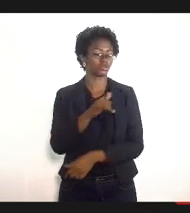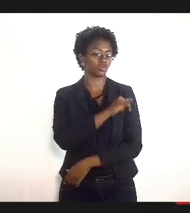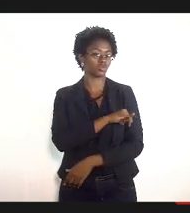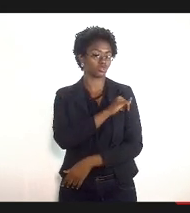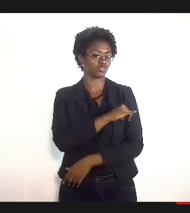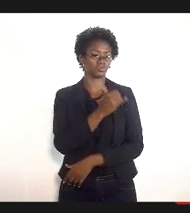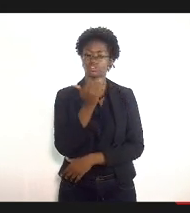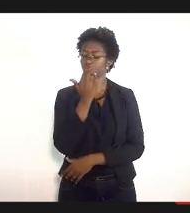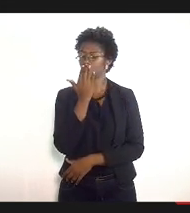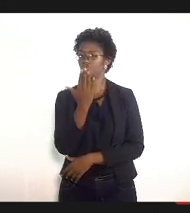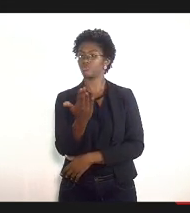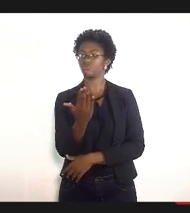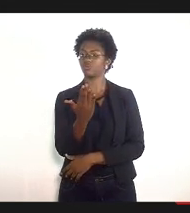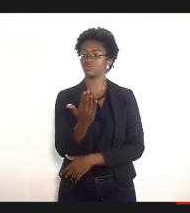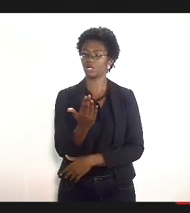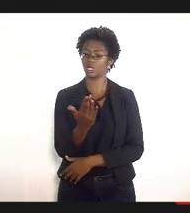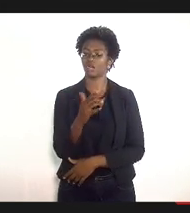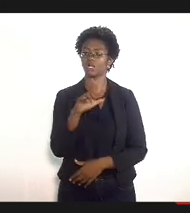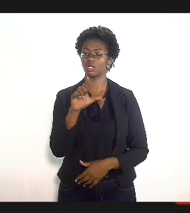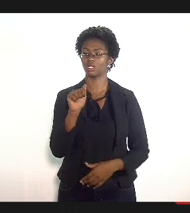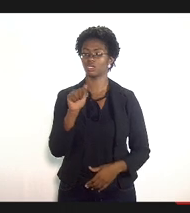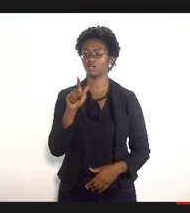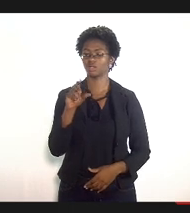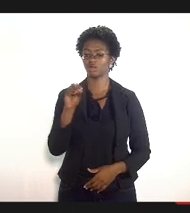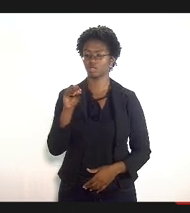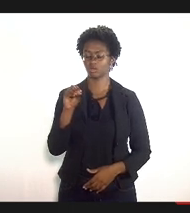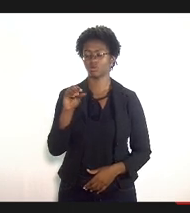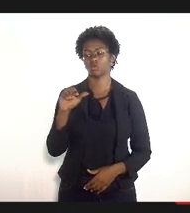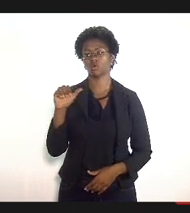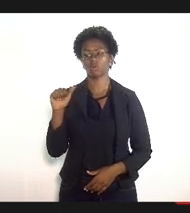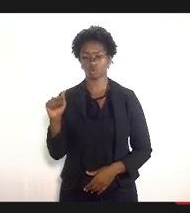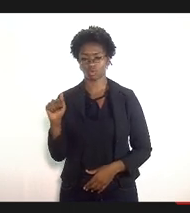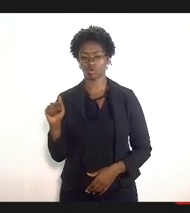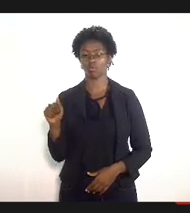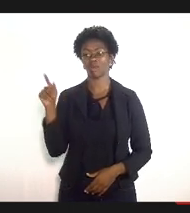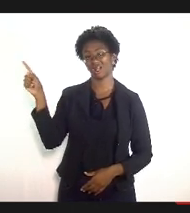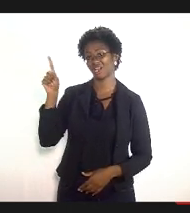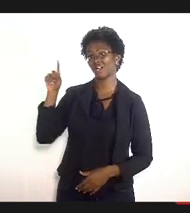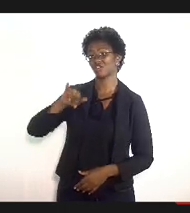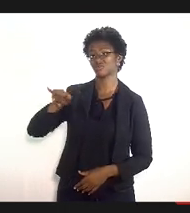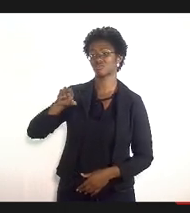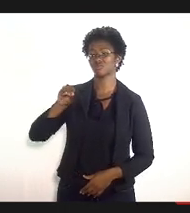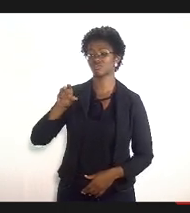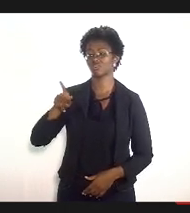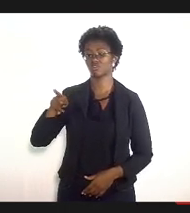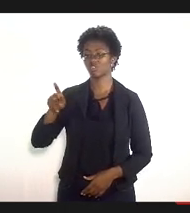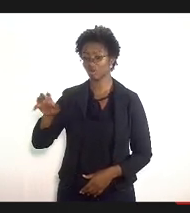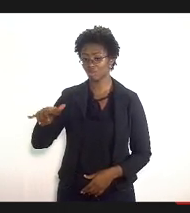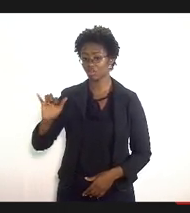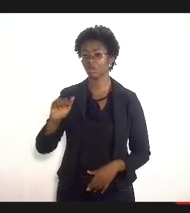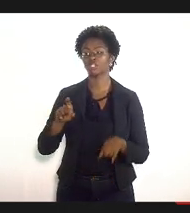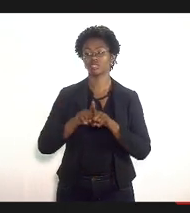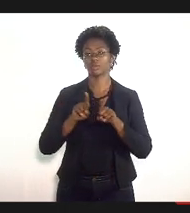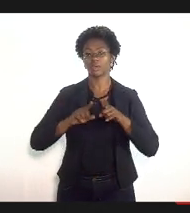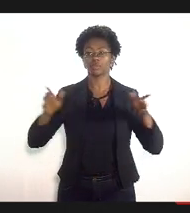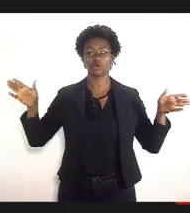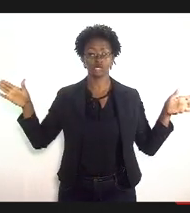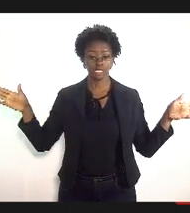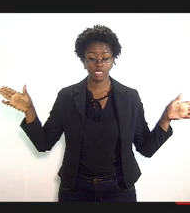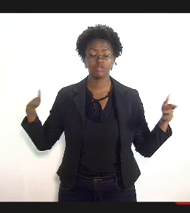frente para a Lagoa Rodrigo de Freitas, para o Jockey Clube, para o Cristo Redentor. Então,